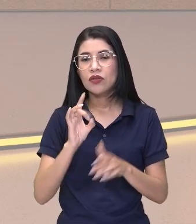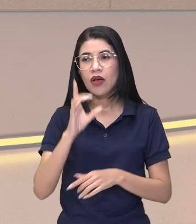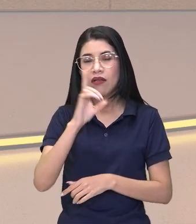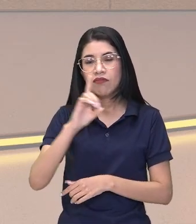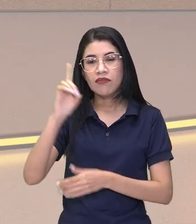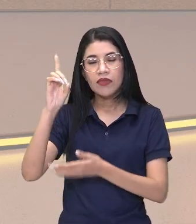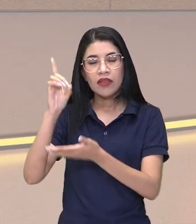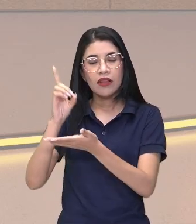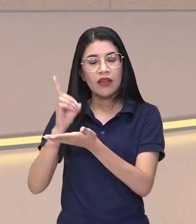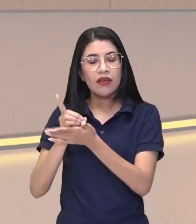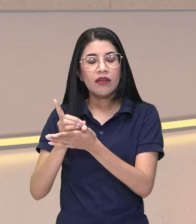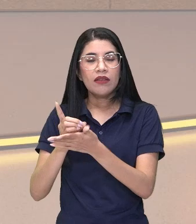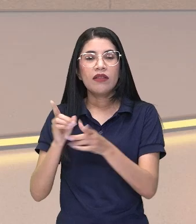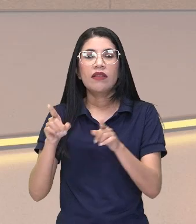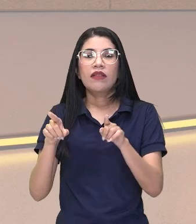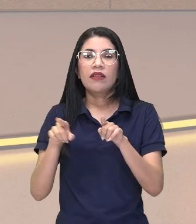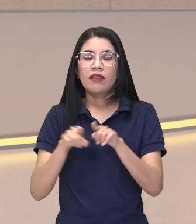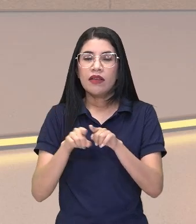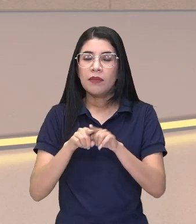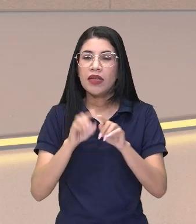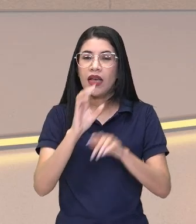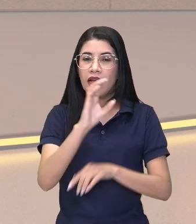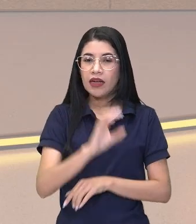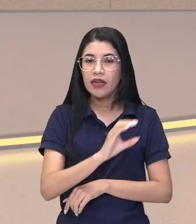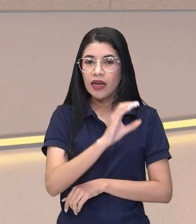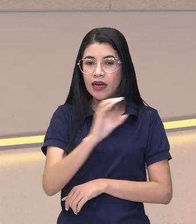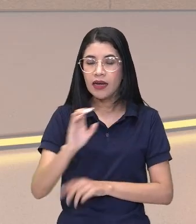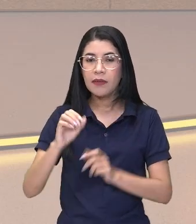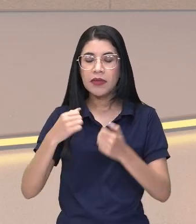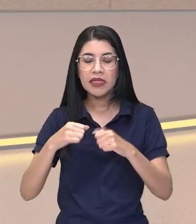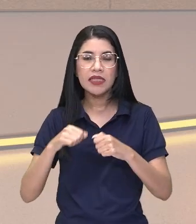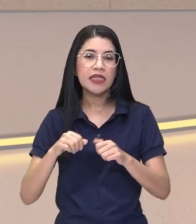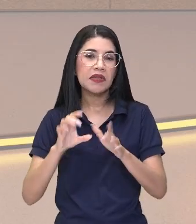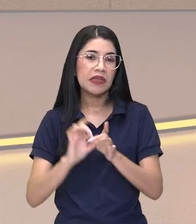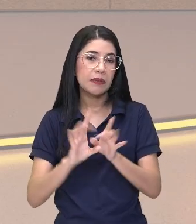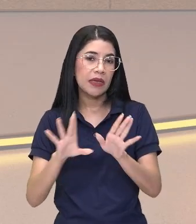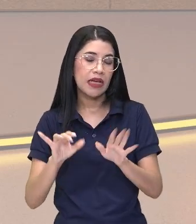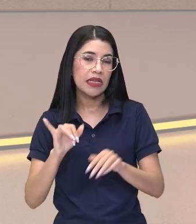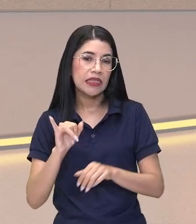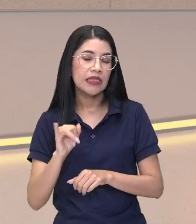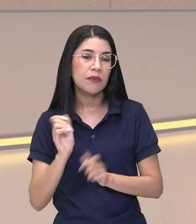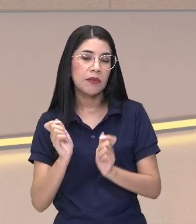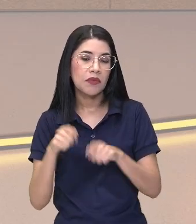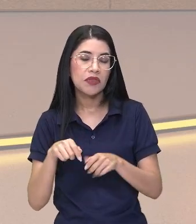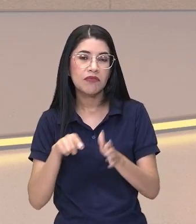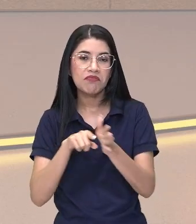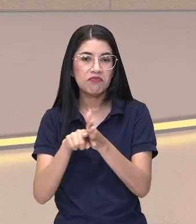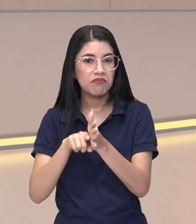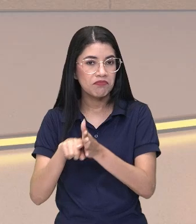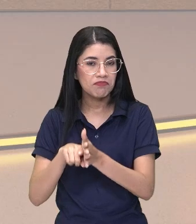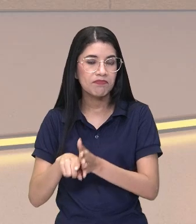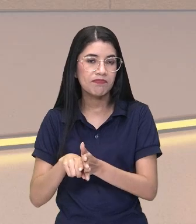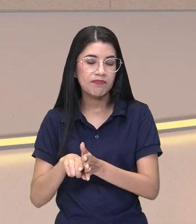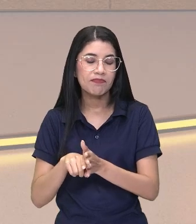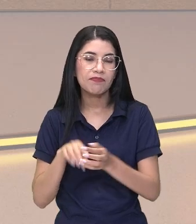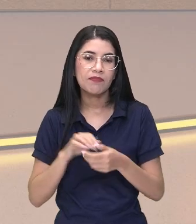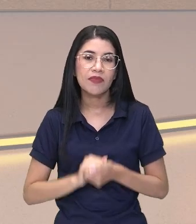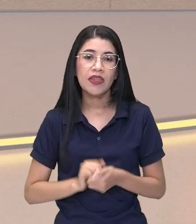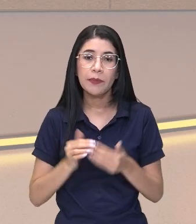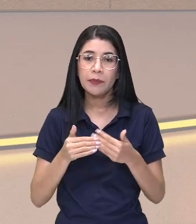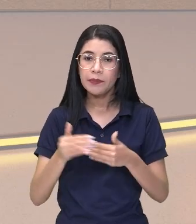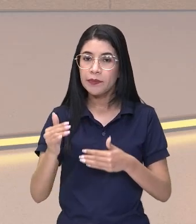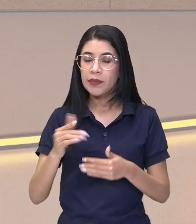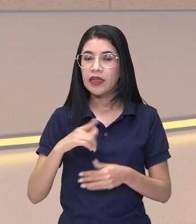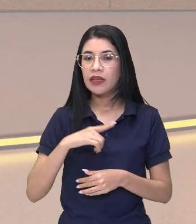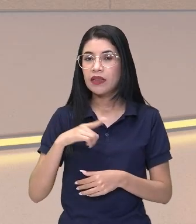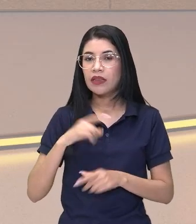igreja tinha que, inclusive, muitas vezes, dar o aval para que pesquisas fossem à frente. Então, a partir do momento que a gente começa,